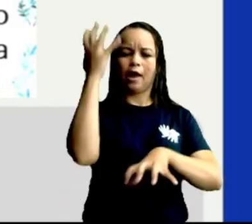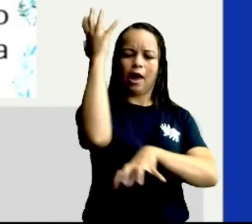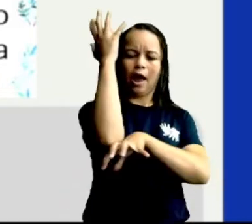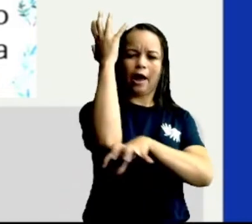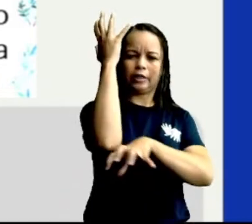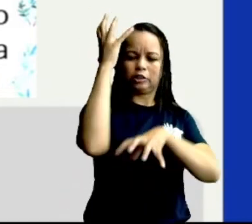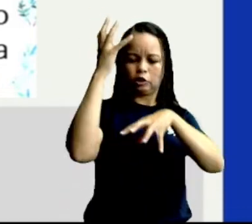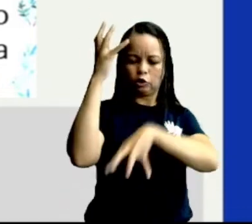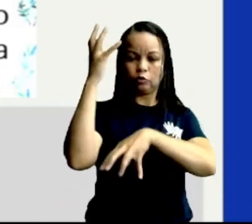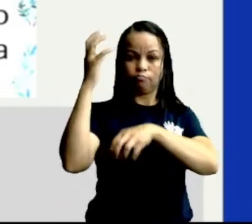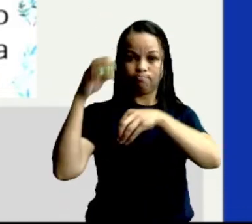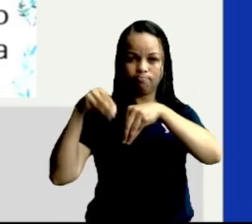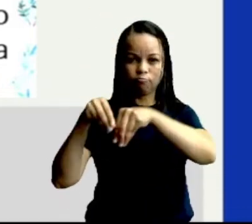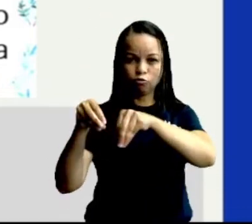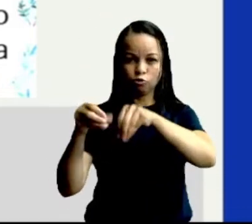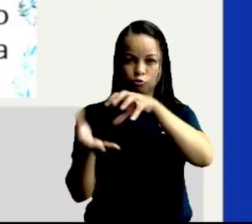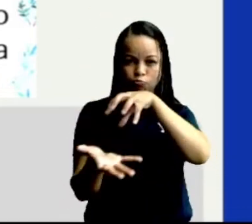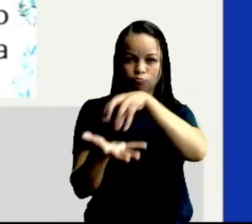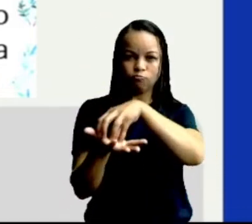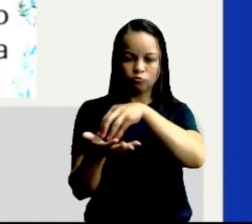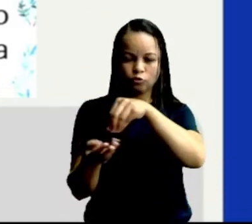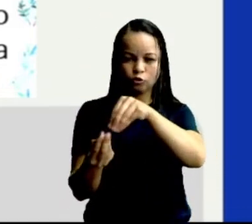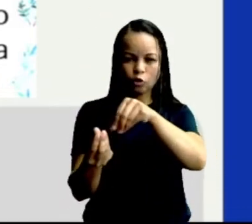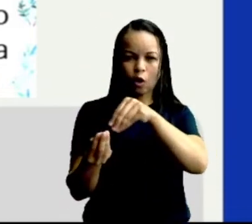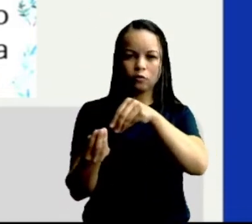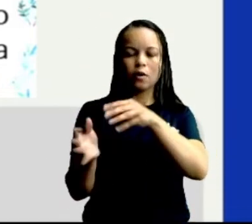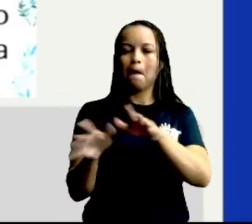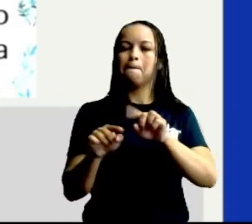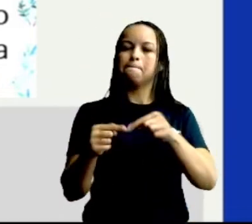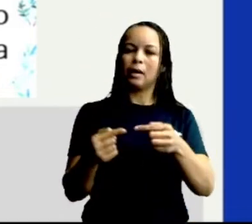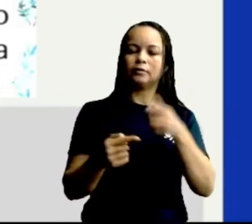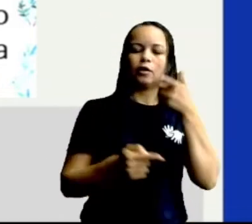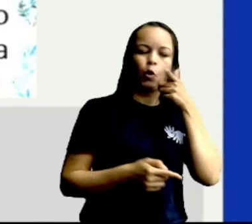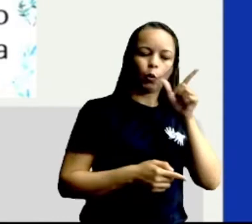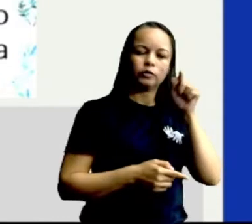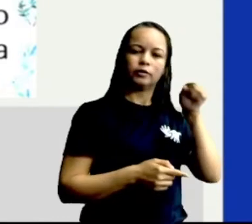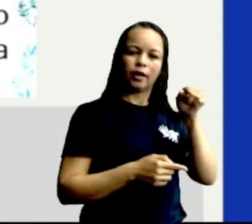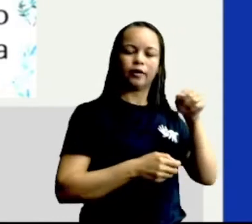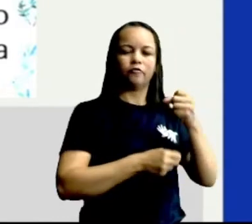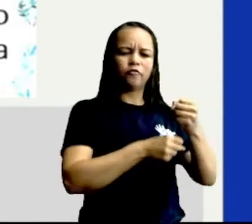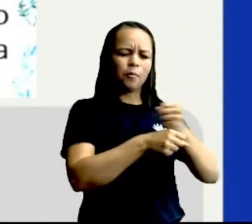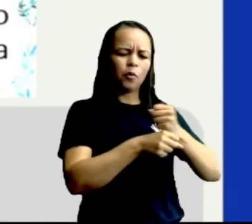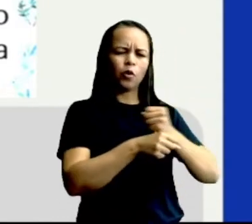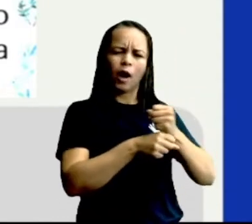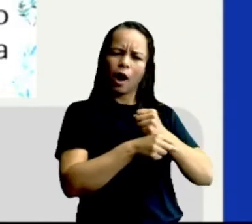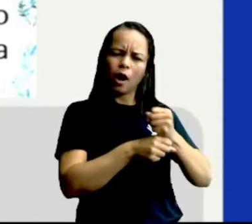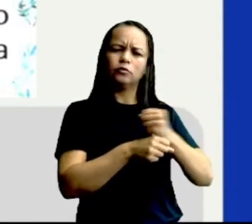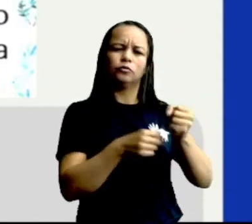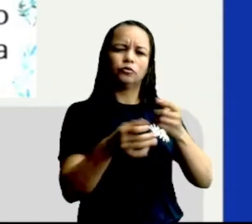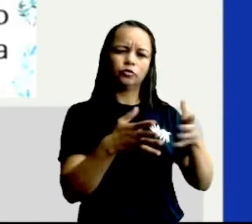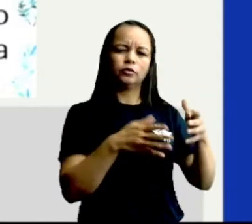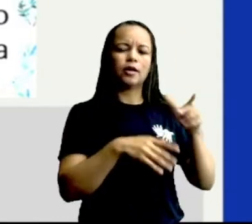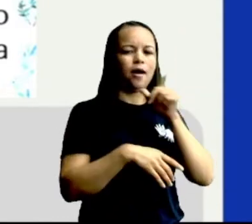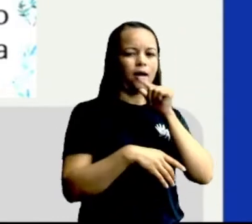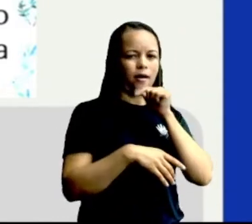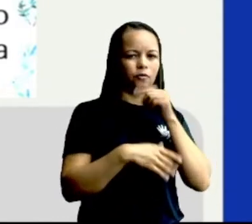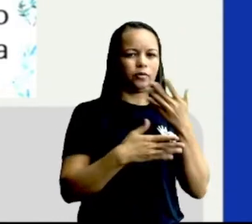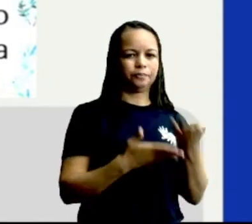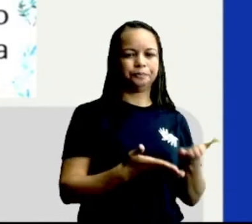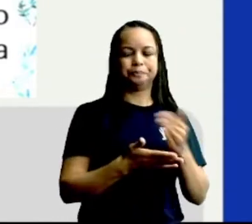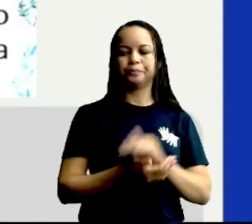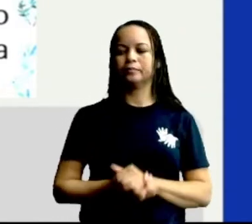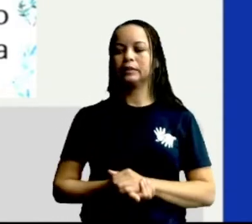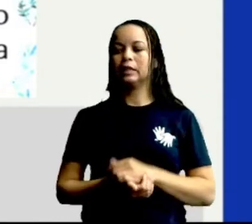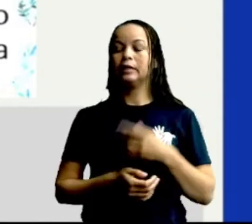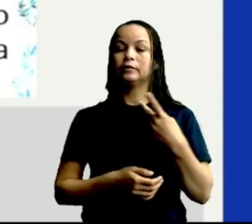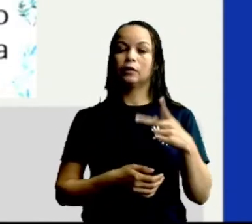raízes fixas no solo, elas aí conseguem viver por anos na água, isso mesmo.